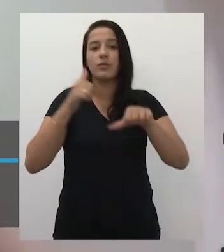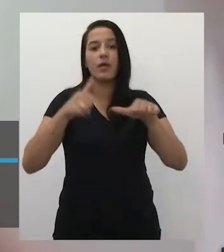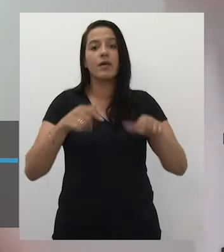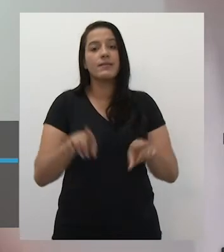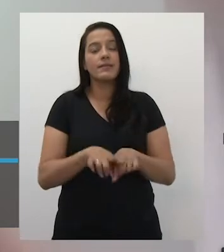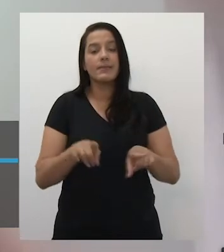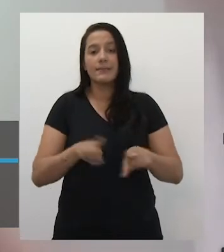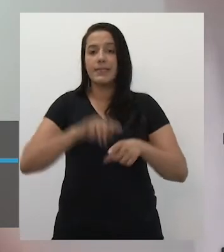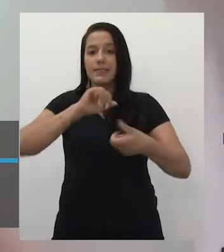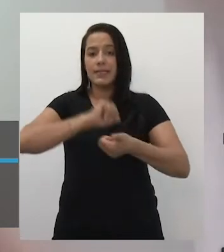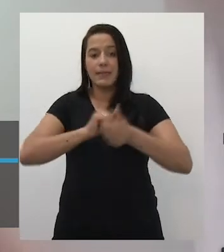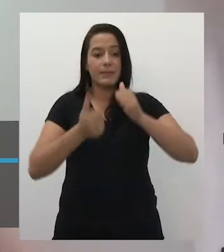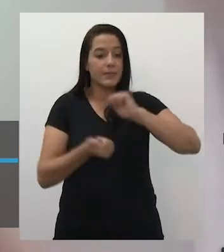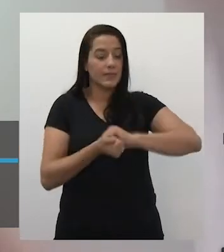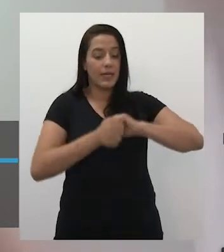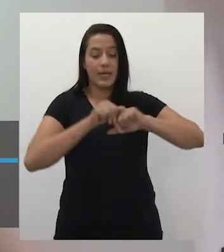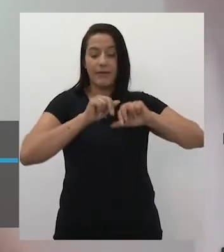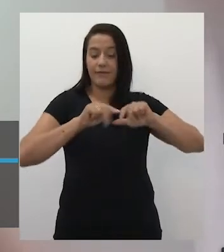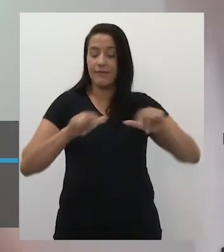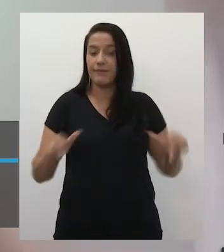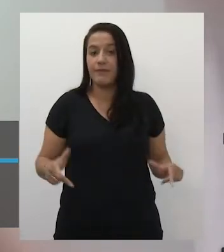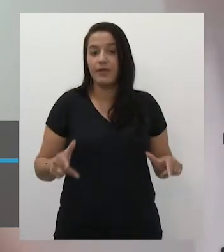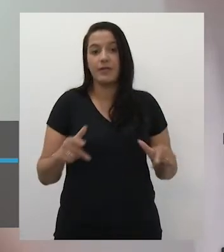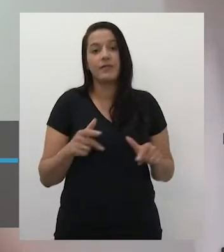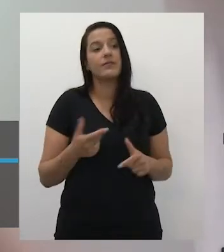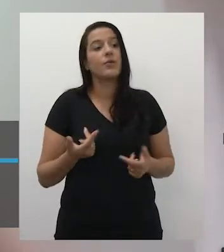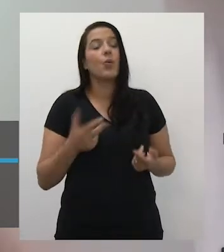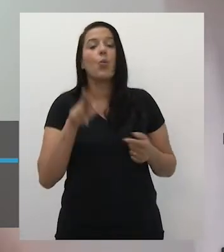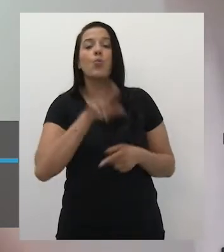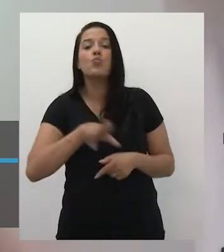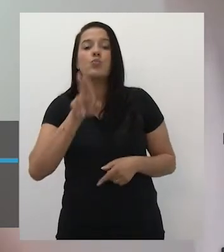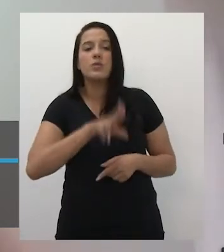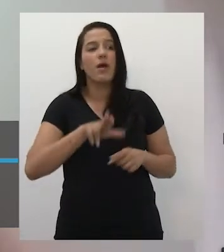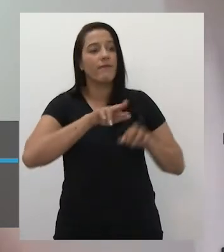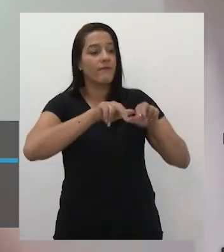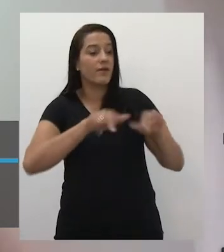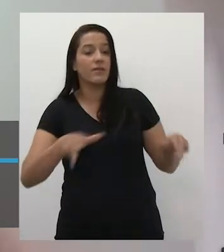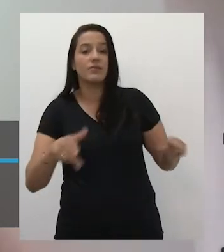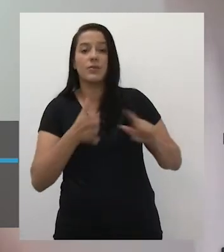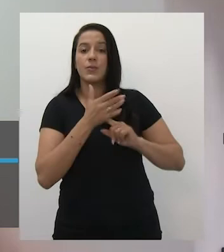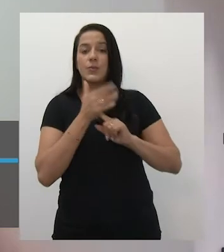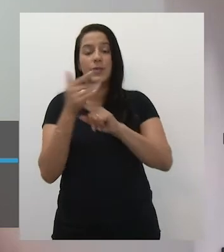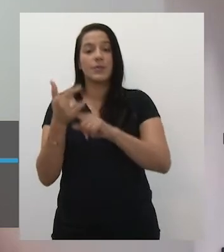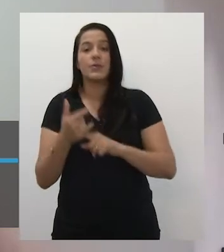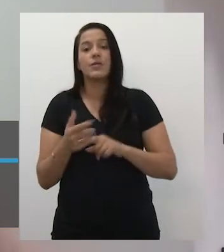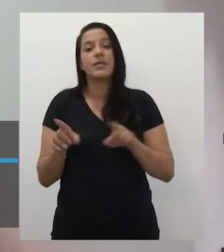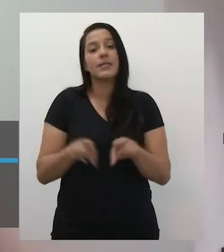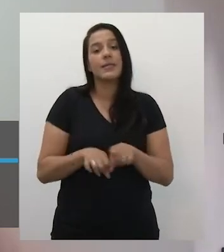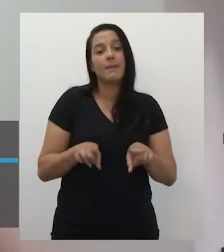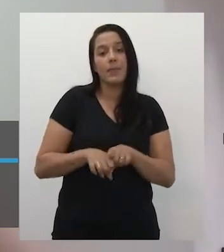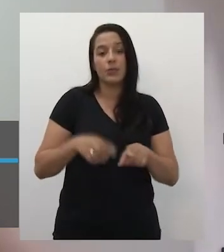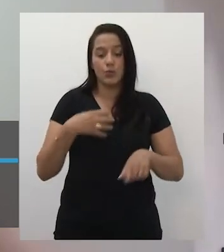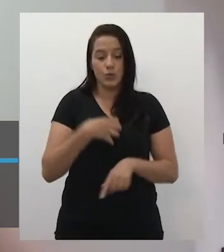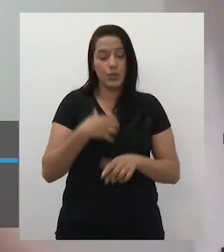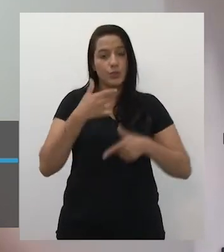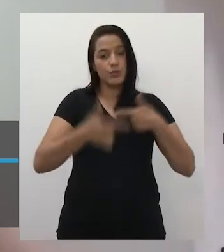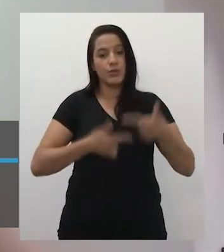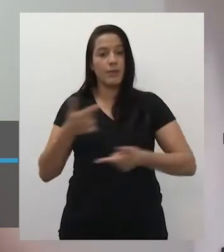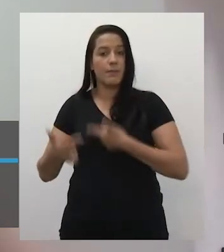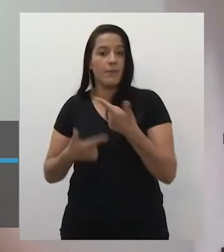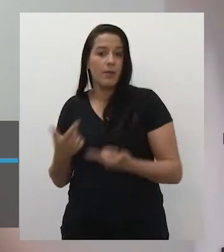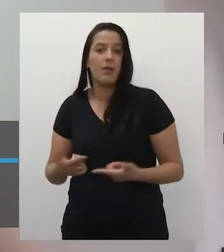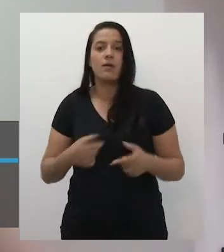vezes eu fico frustrada por não conseguir e algumas tarefas ficarem para o dia seguinte. Esse ano,